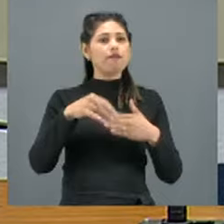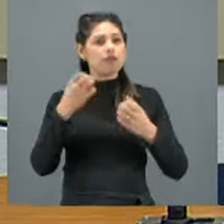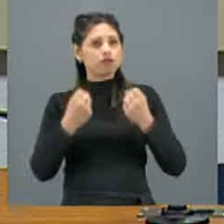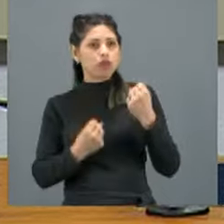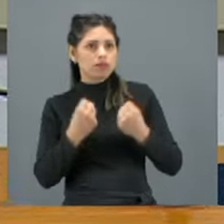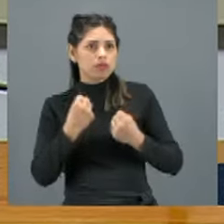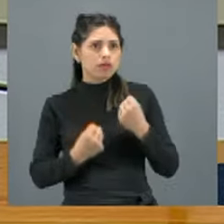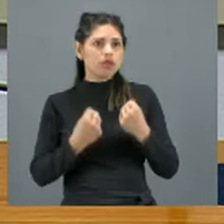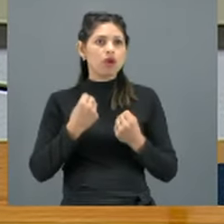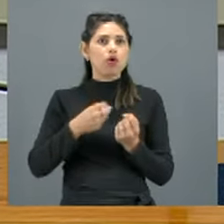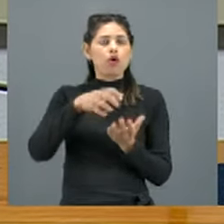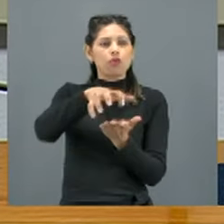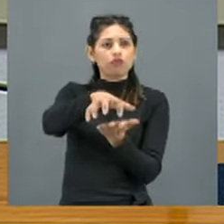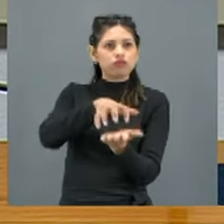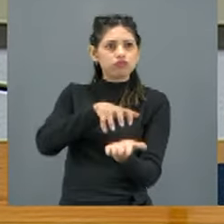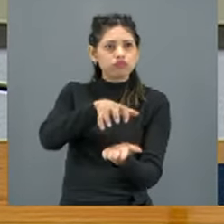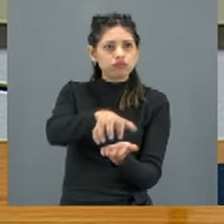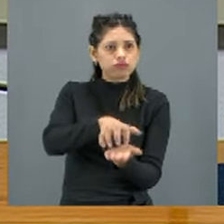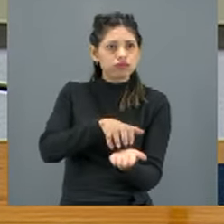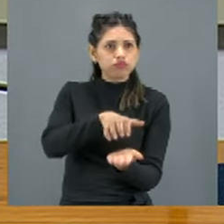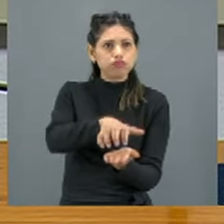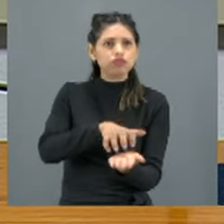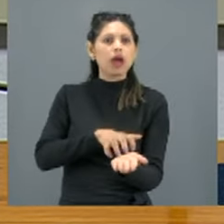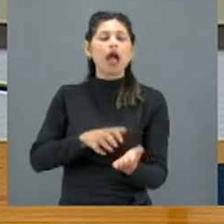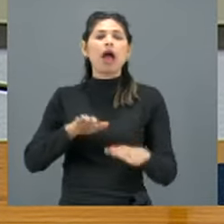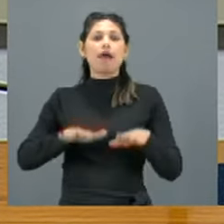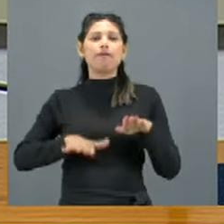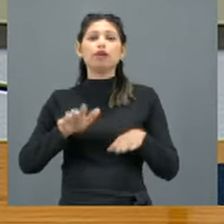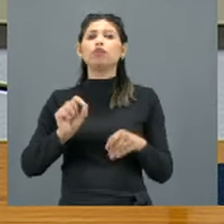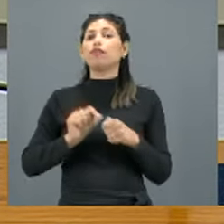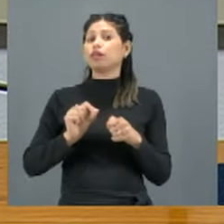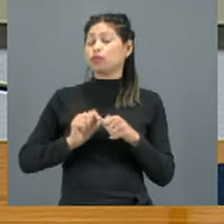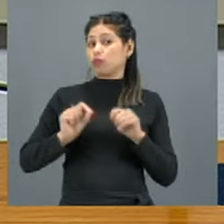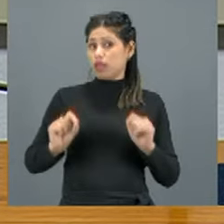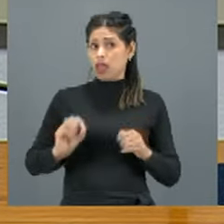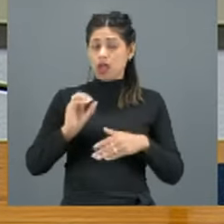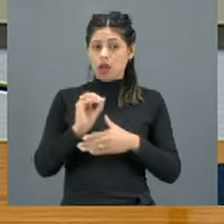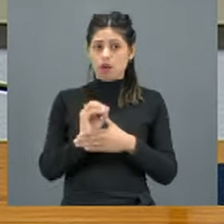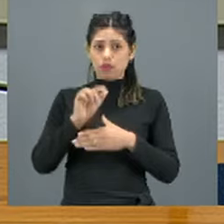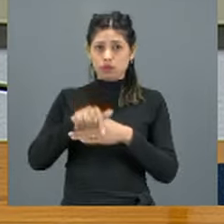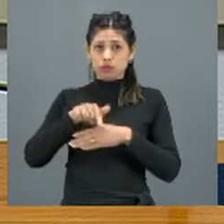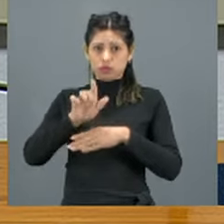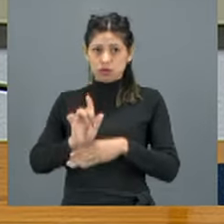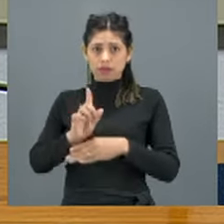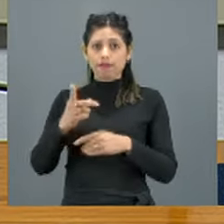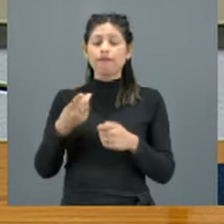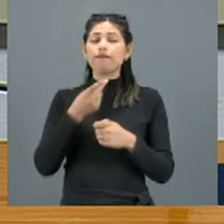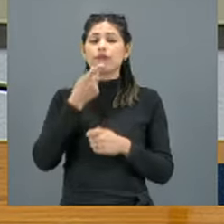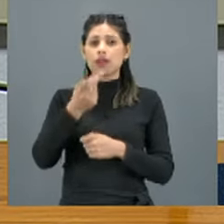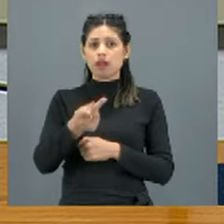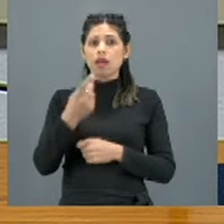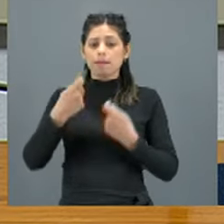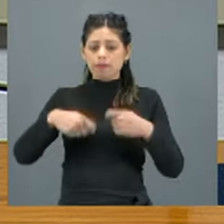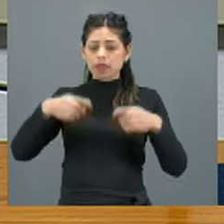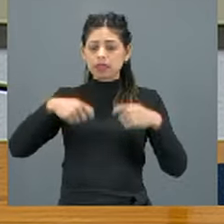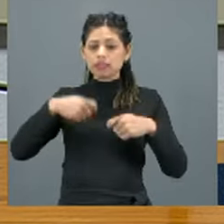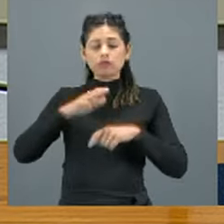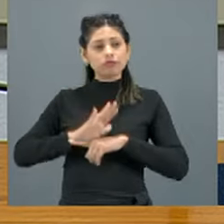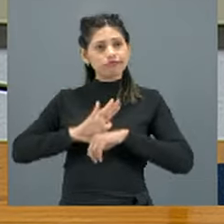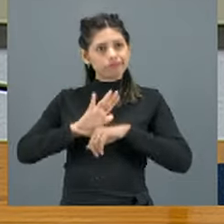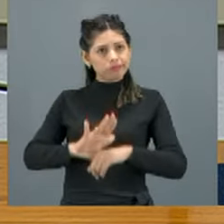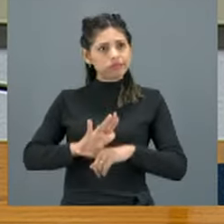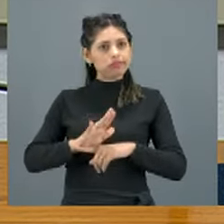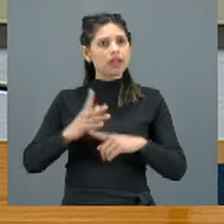tanto as ONGs gostam, que é autossustentável, se você não criar, não libertar,